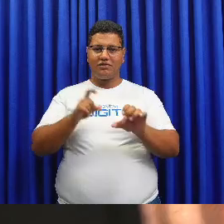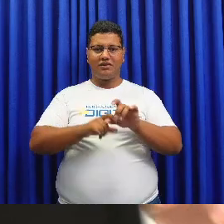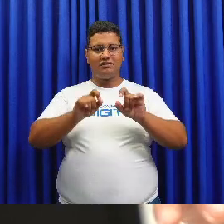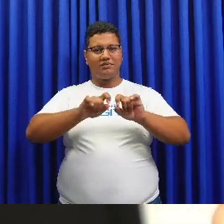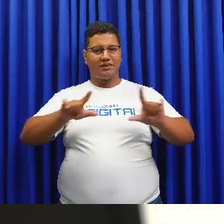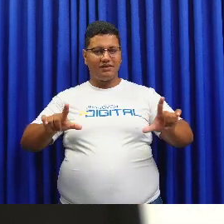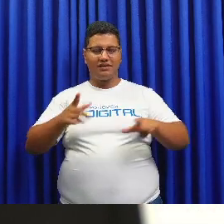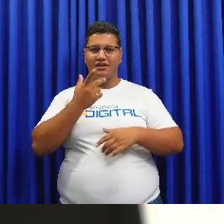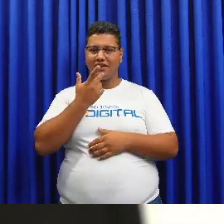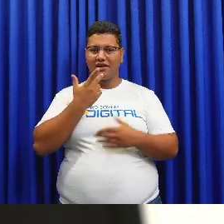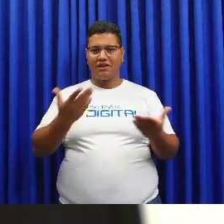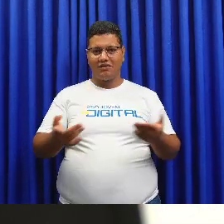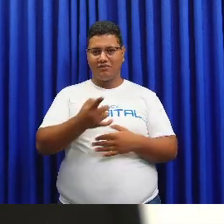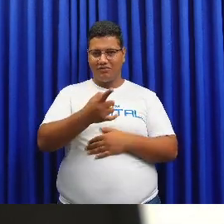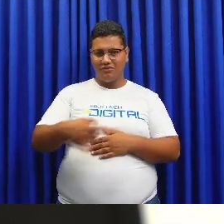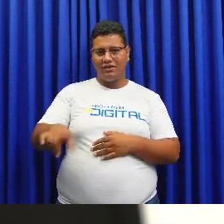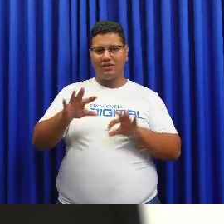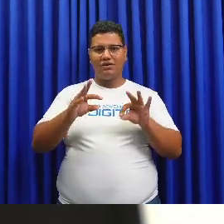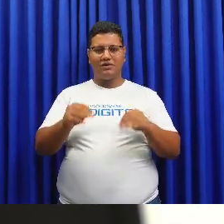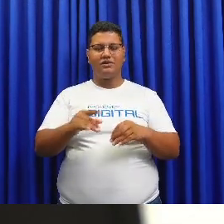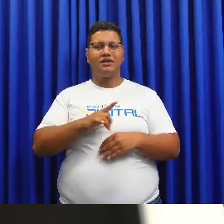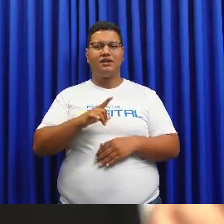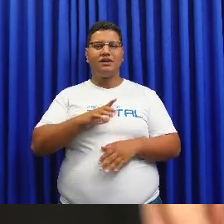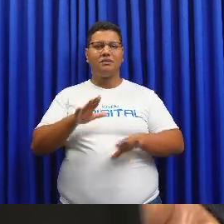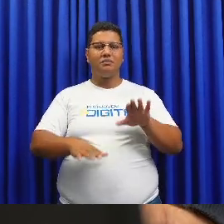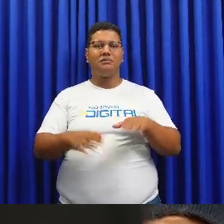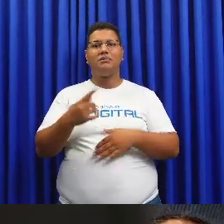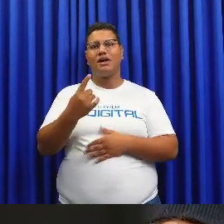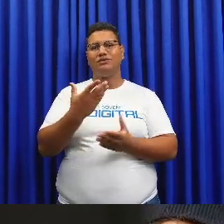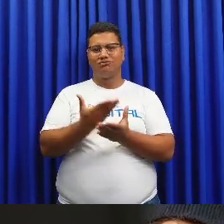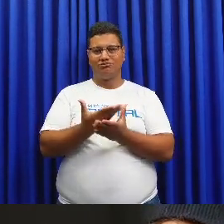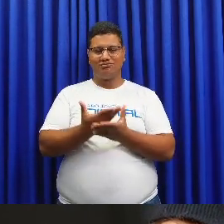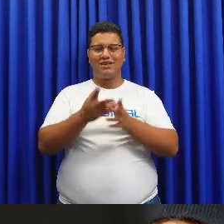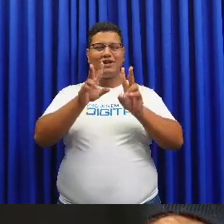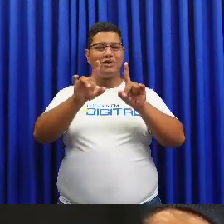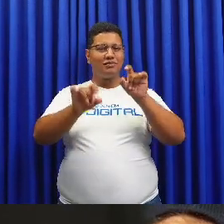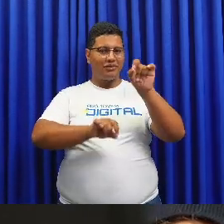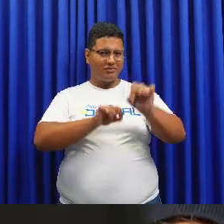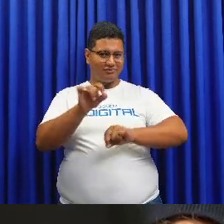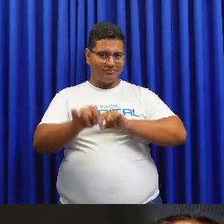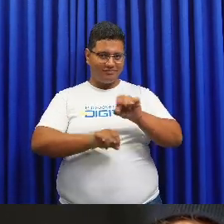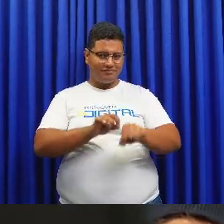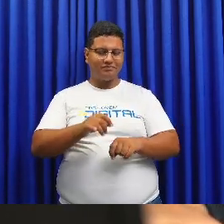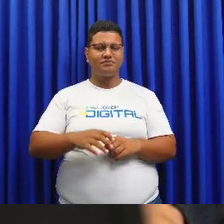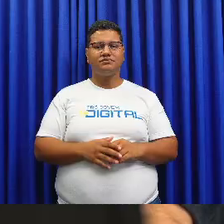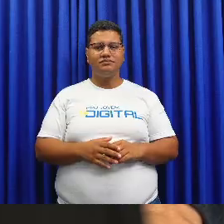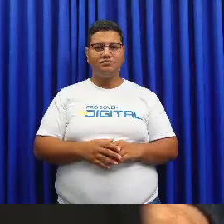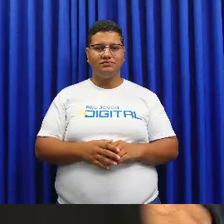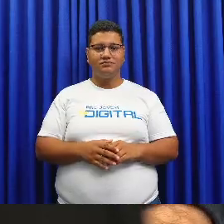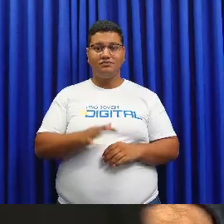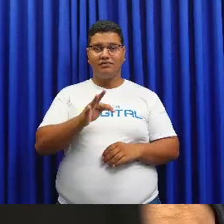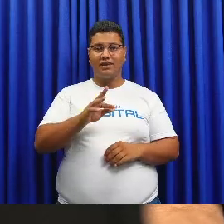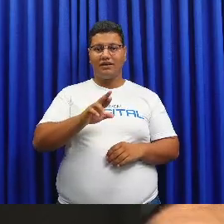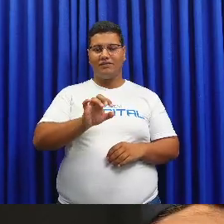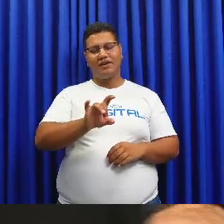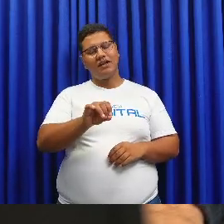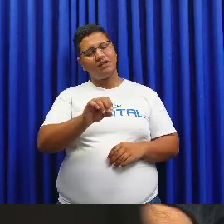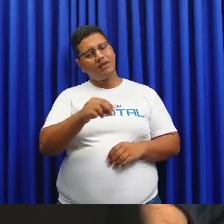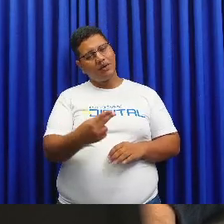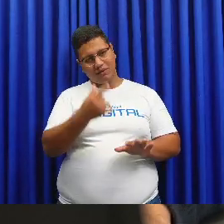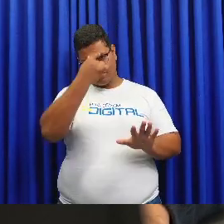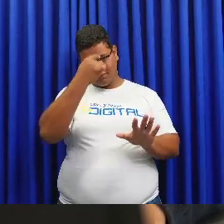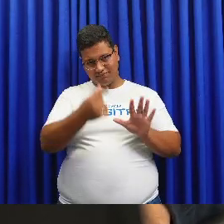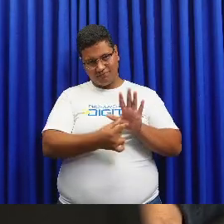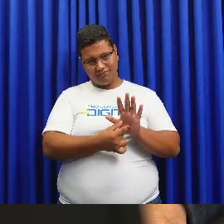tela, dito isso, tivemos aí mais uma aula aí sobre freelance ou IA,